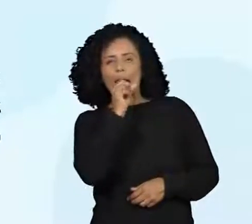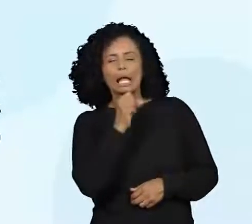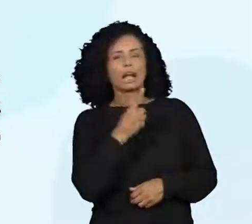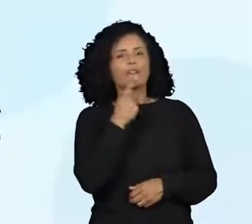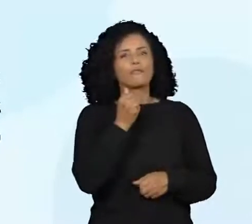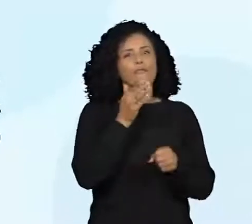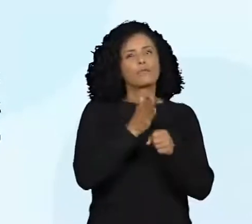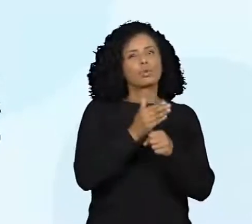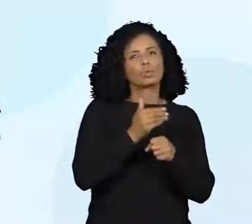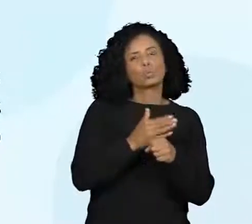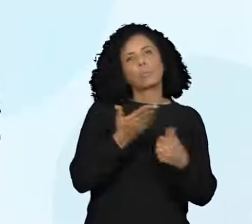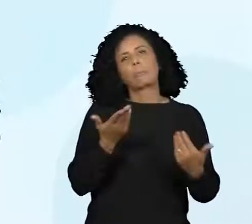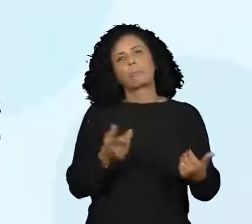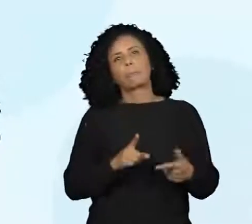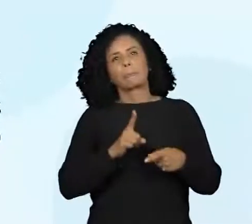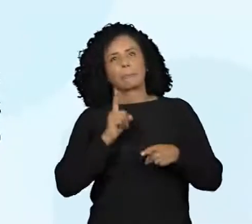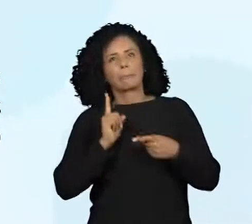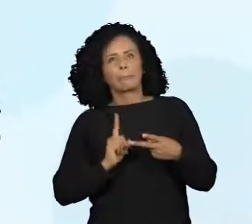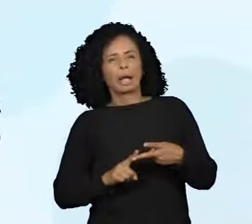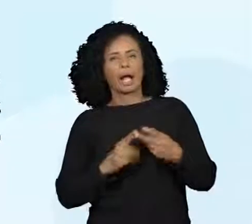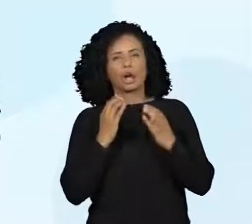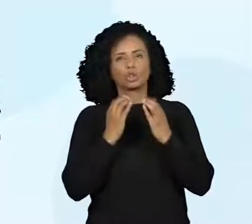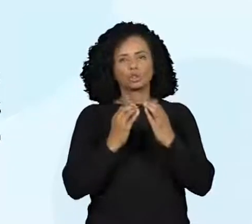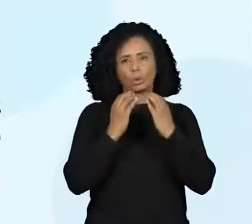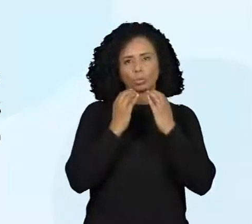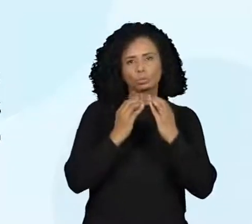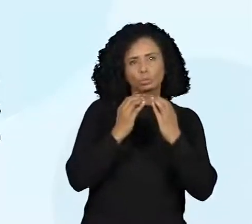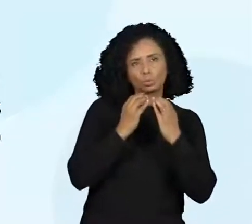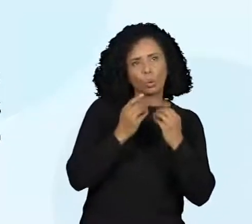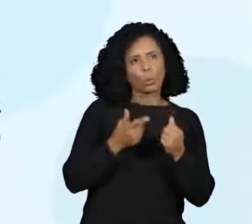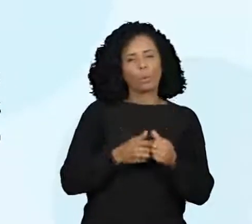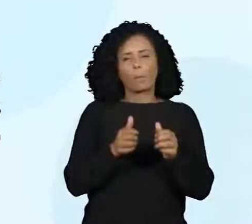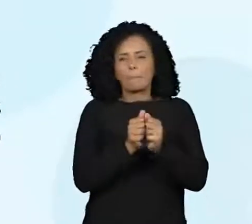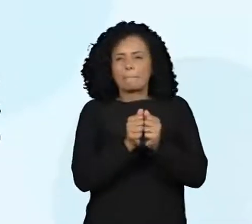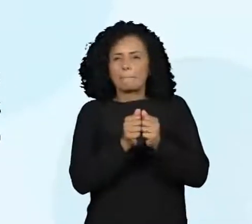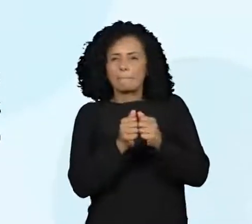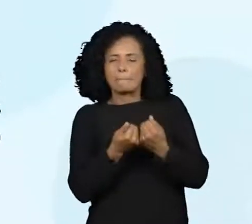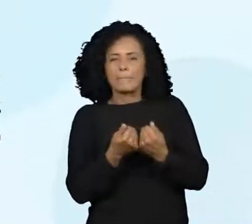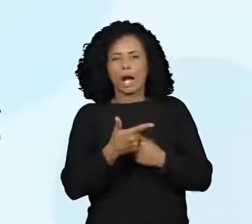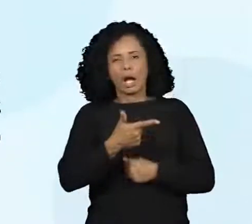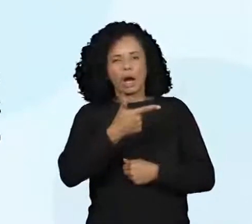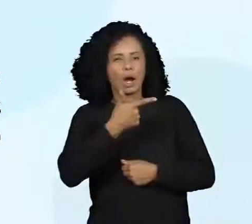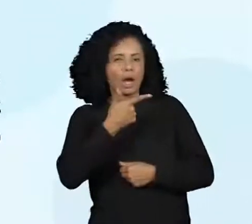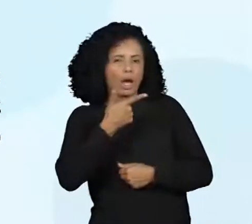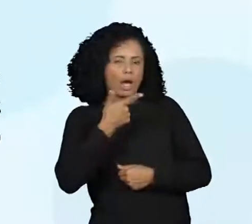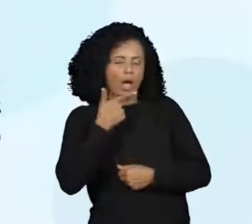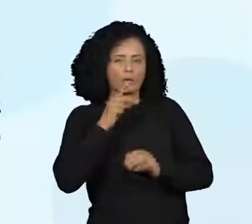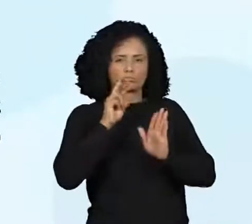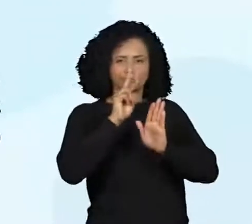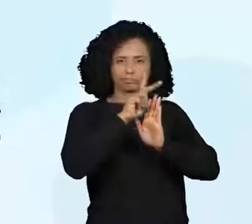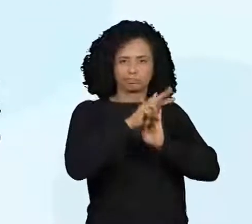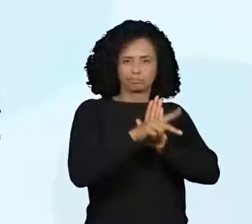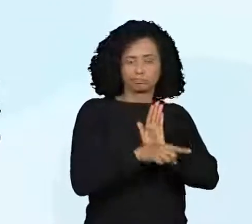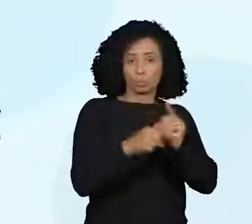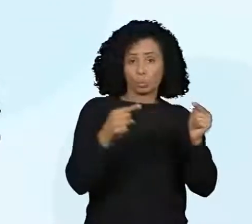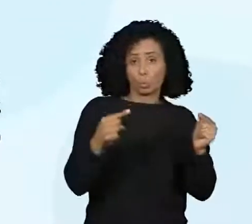Muito bem. Então, já sei aí que os alimentos é um lixo orgânico.